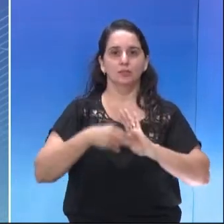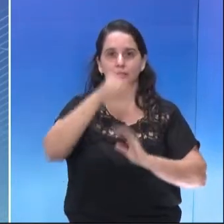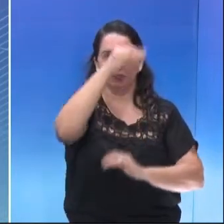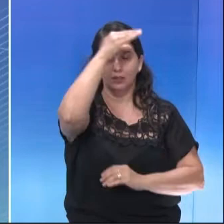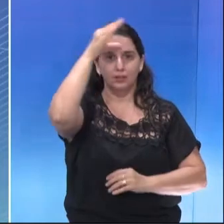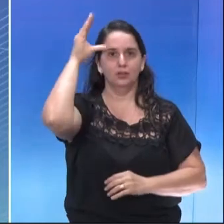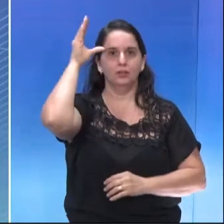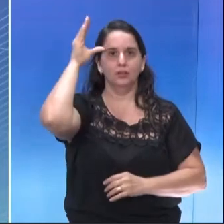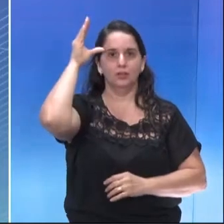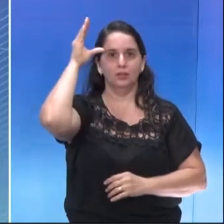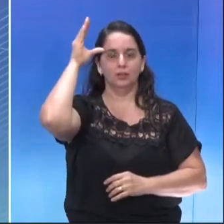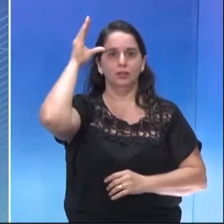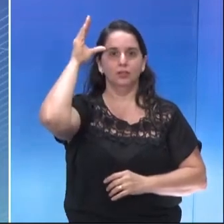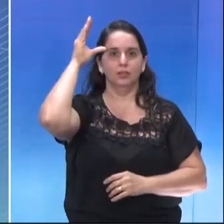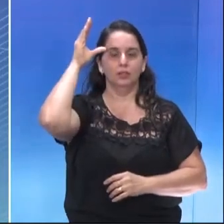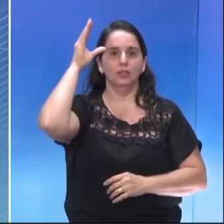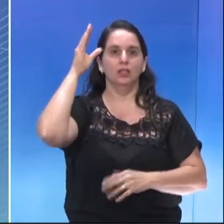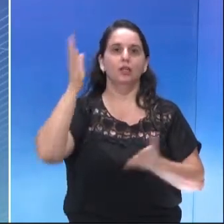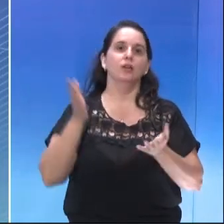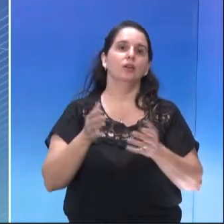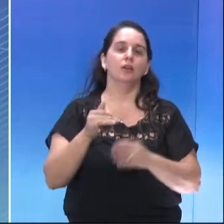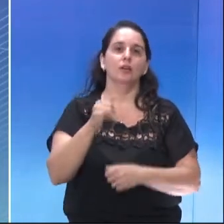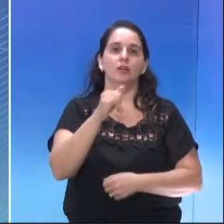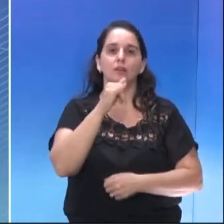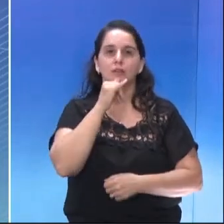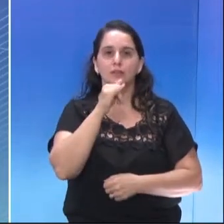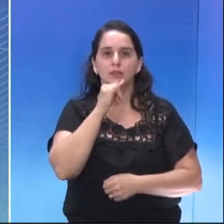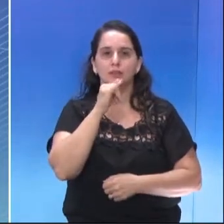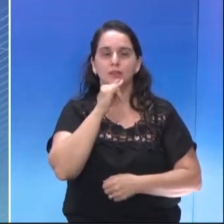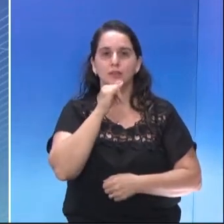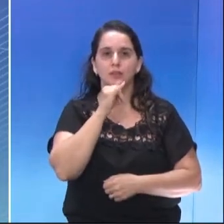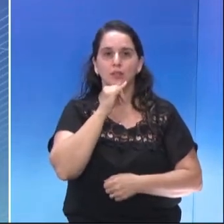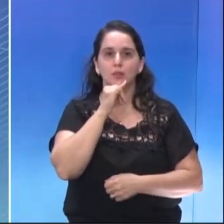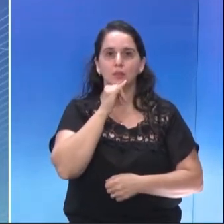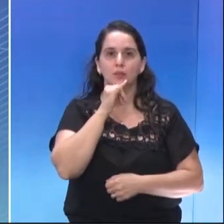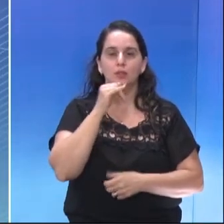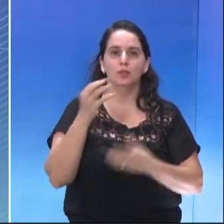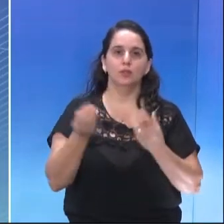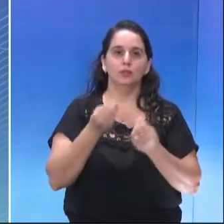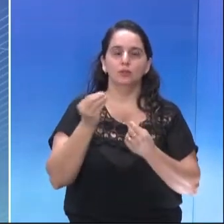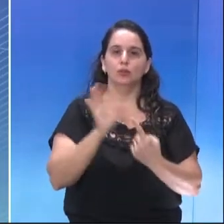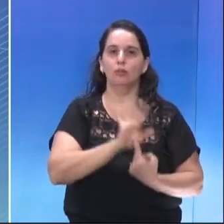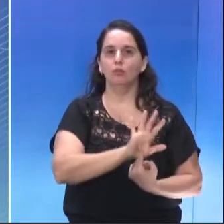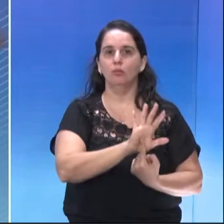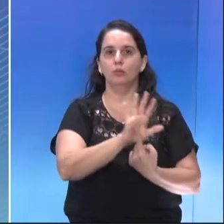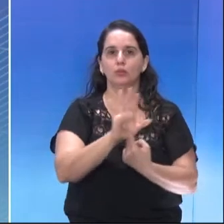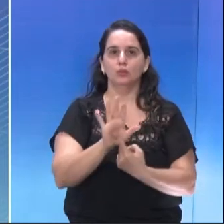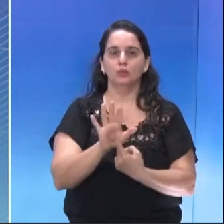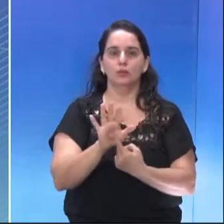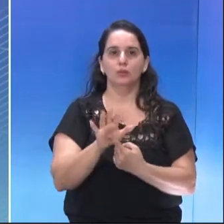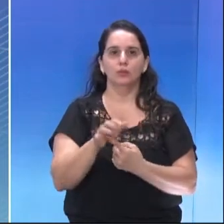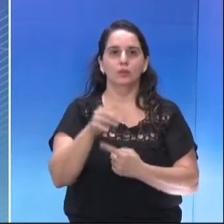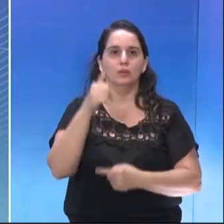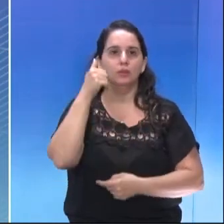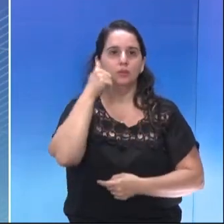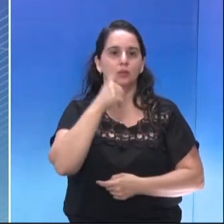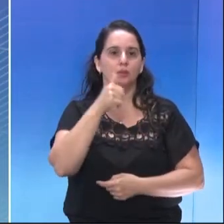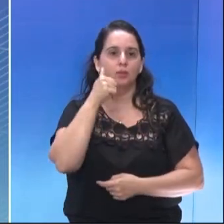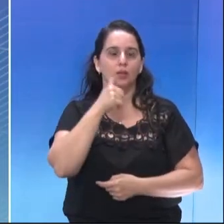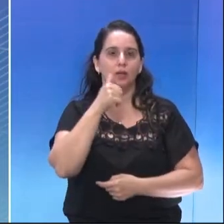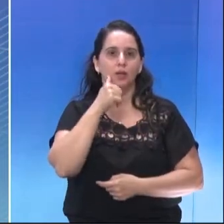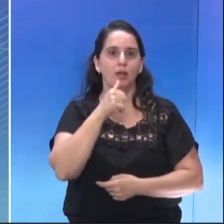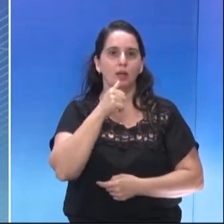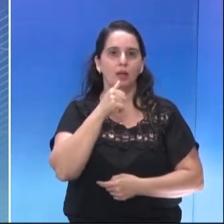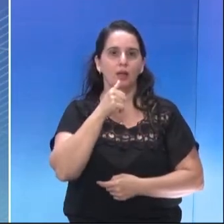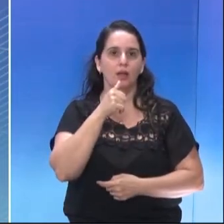atrás, temos visto aí o exemplo, por exemplo, aquela questão que apareceu da moça que falou lá, cidadão não,